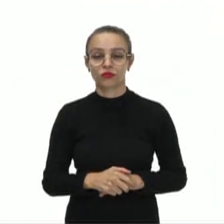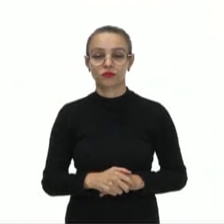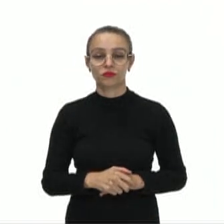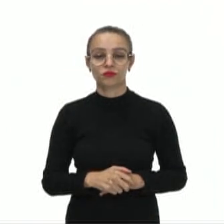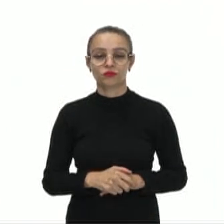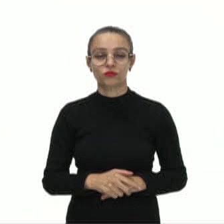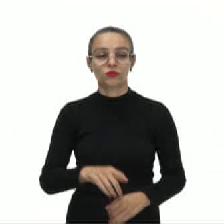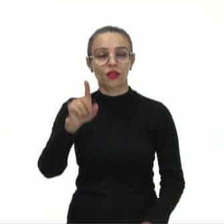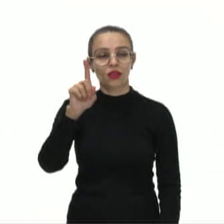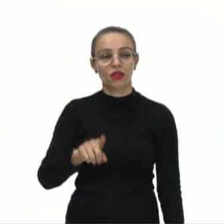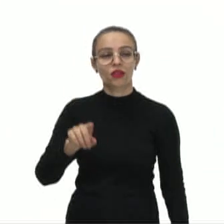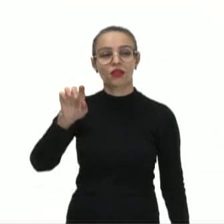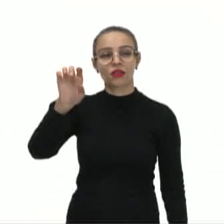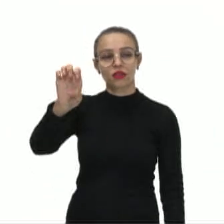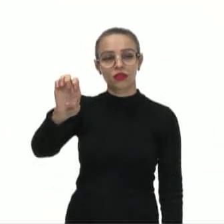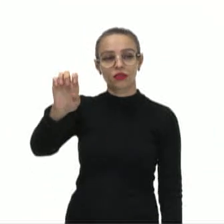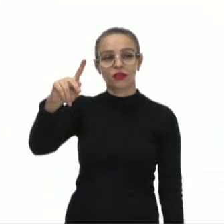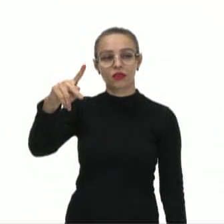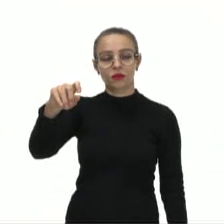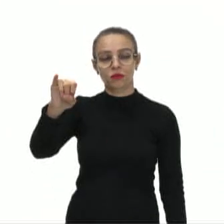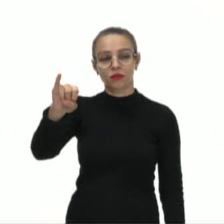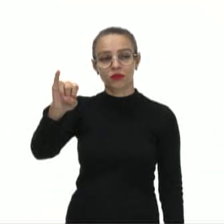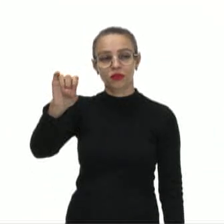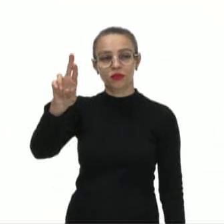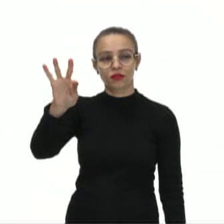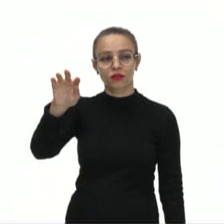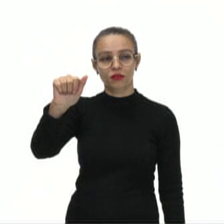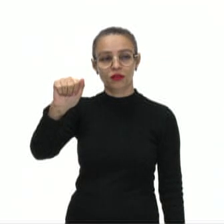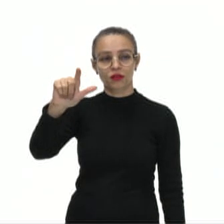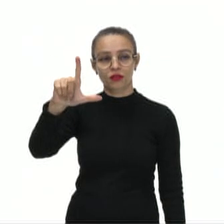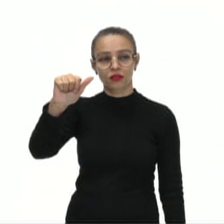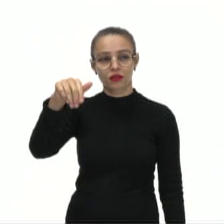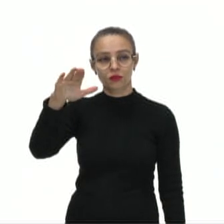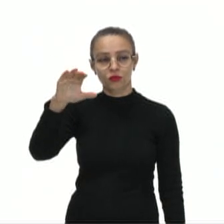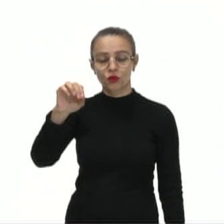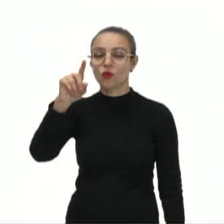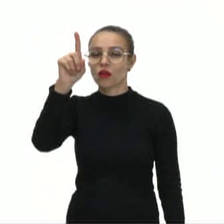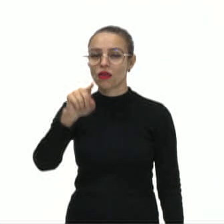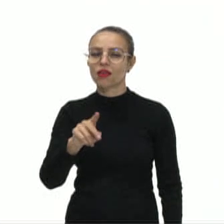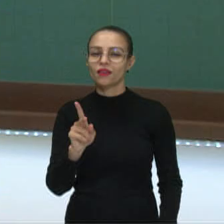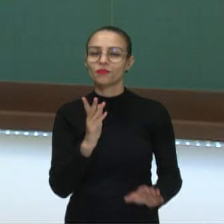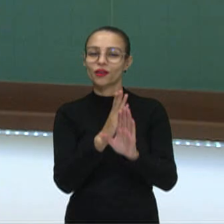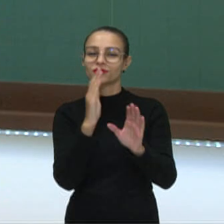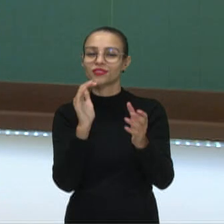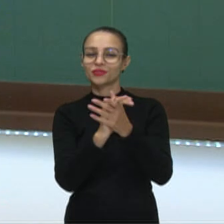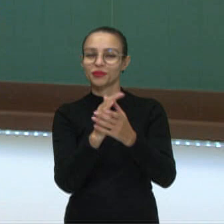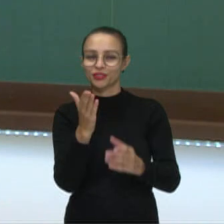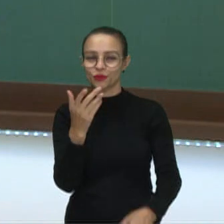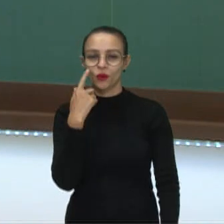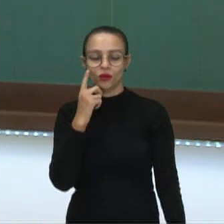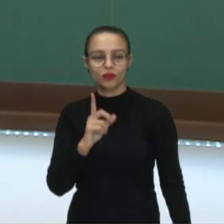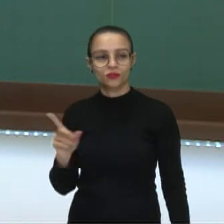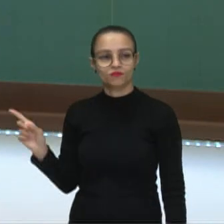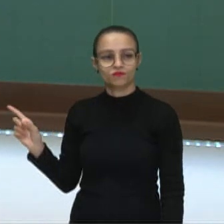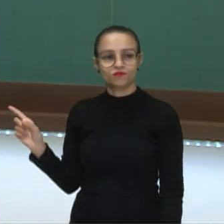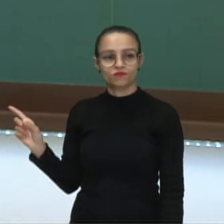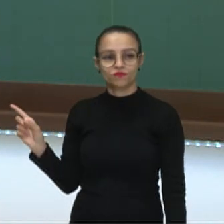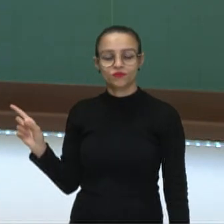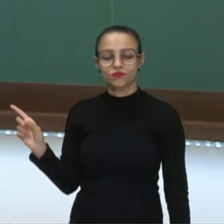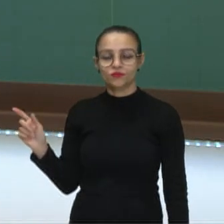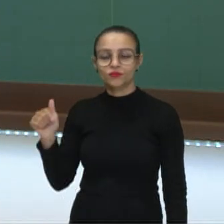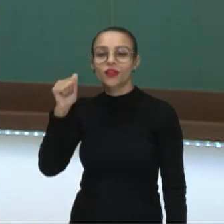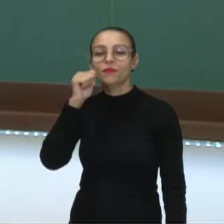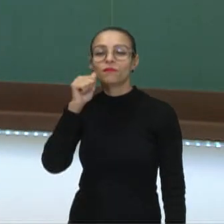um epitalâmio. Então, é um tipo de poema recitado por ocasião de um casamento. Ó. Observe aqui, ó. Já a